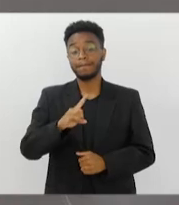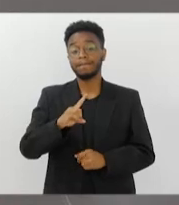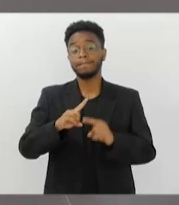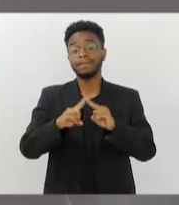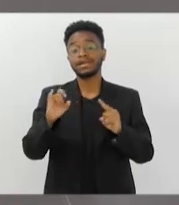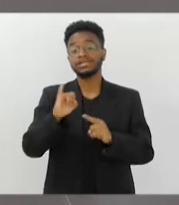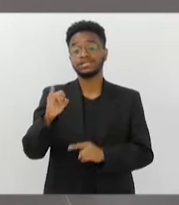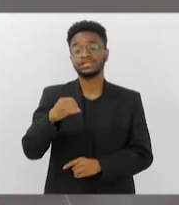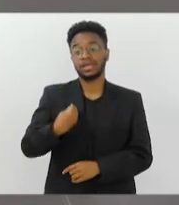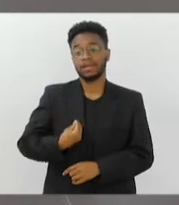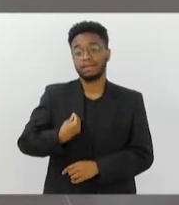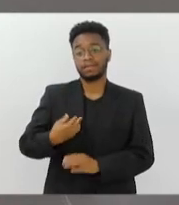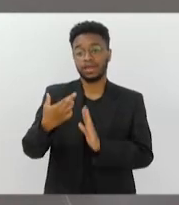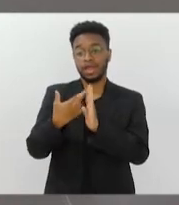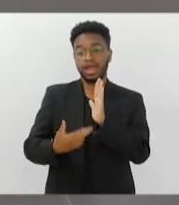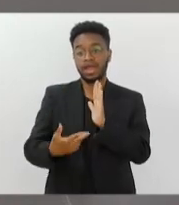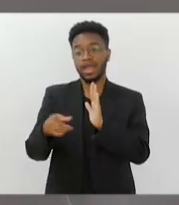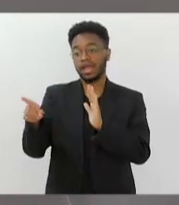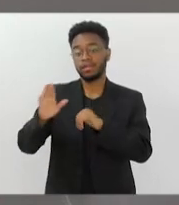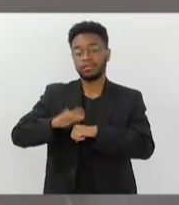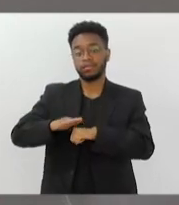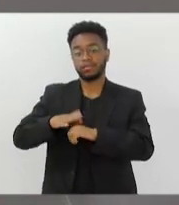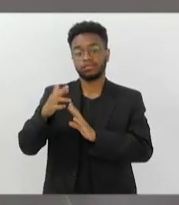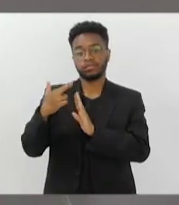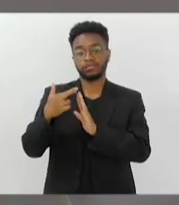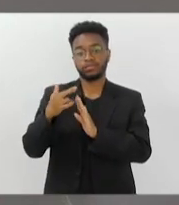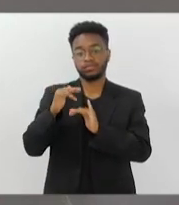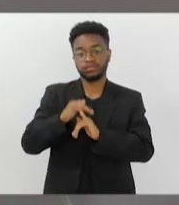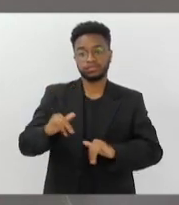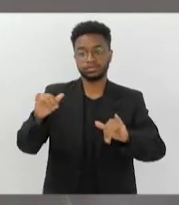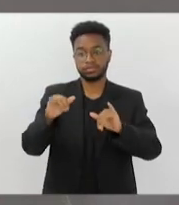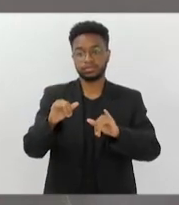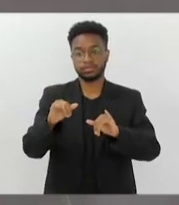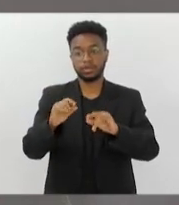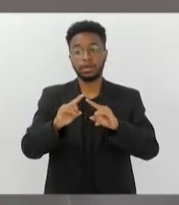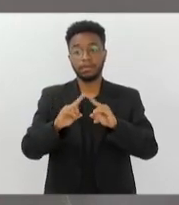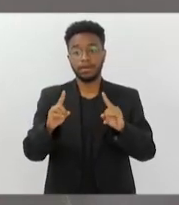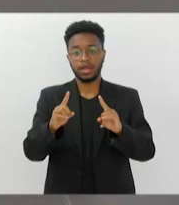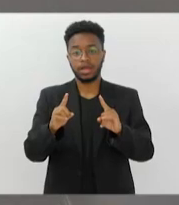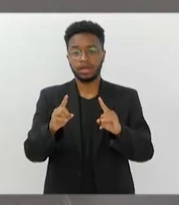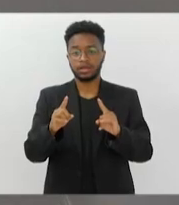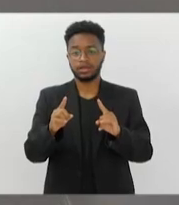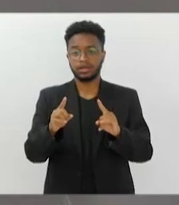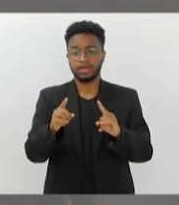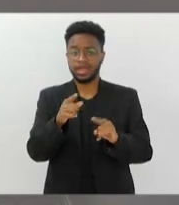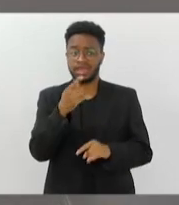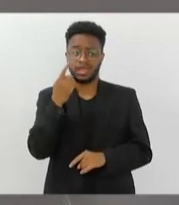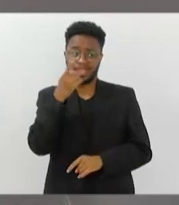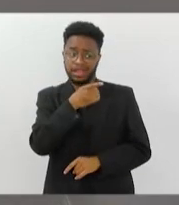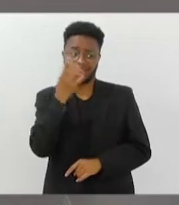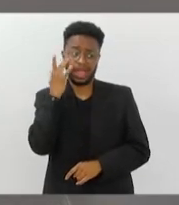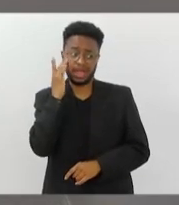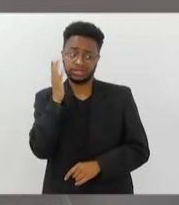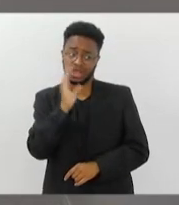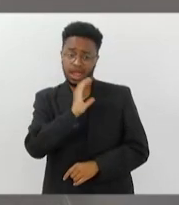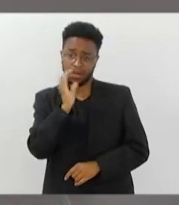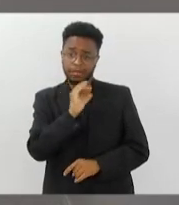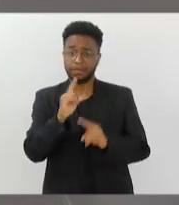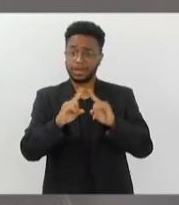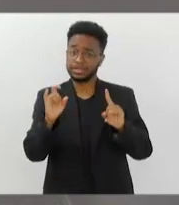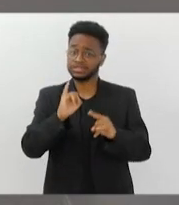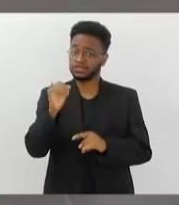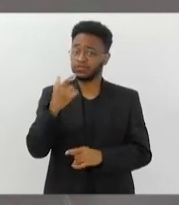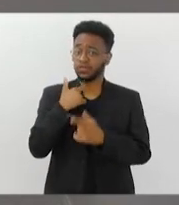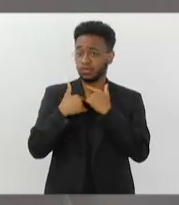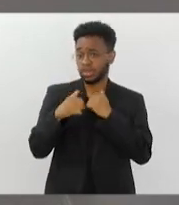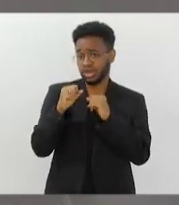relator, o certo seria o relator relatar. Não, mas eu fiz aqui um sinal, ele acha que anda mais rápido, mas se quiser, não, daqui para